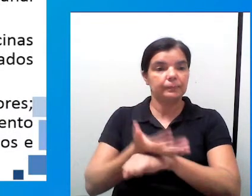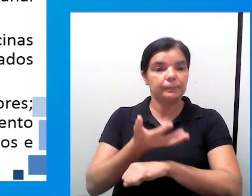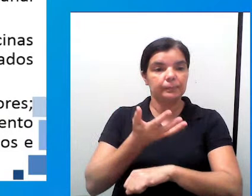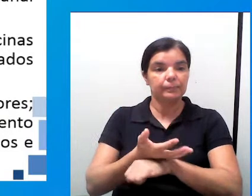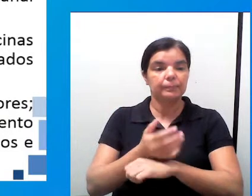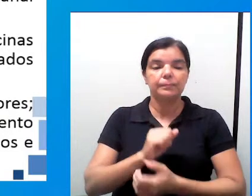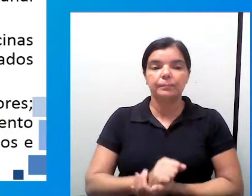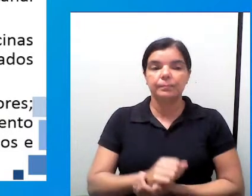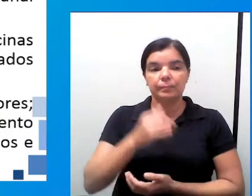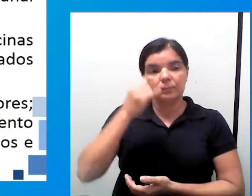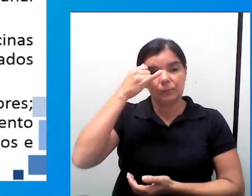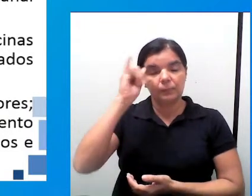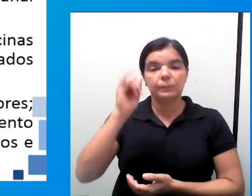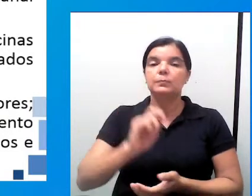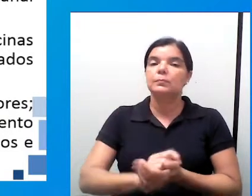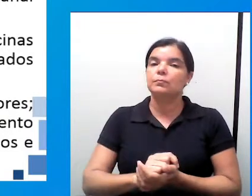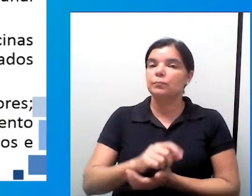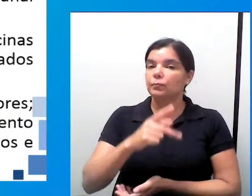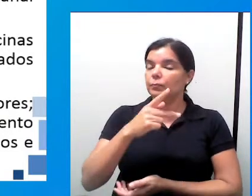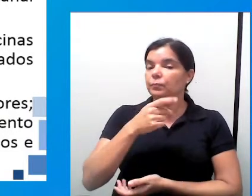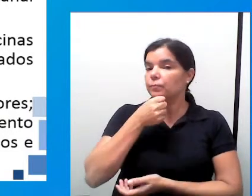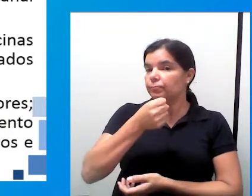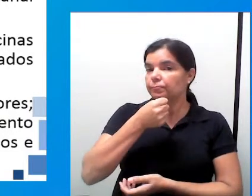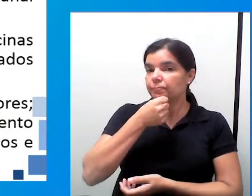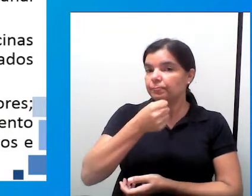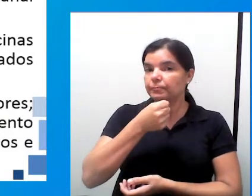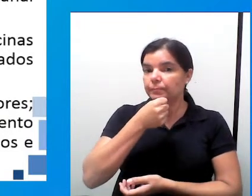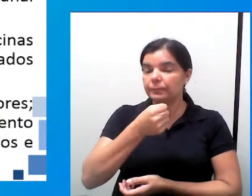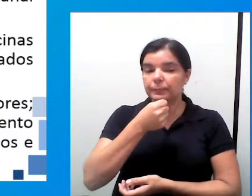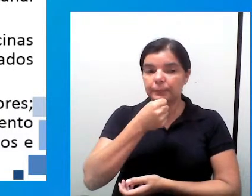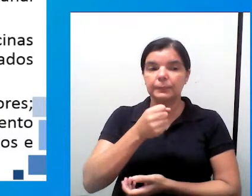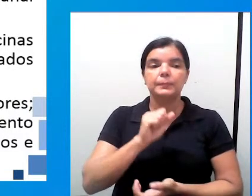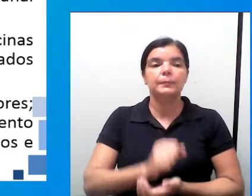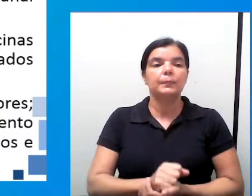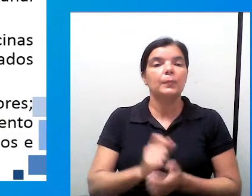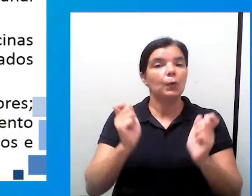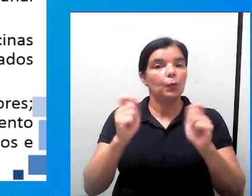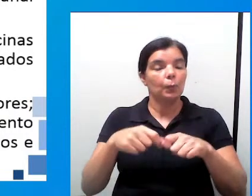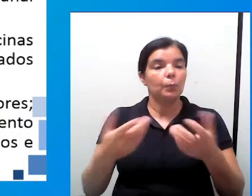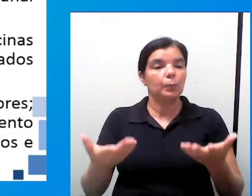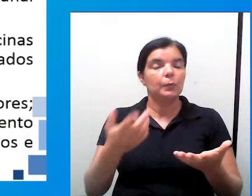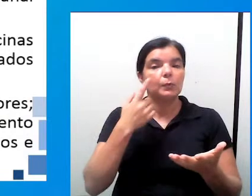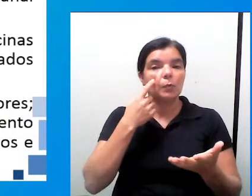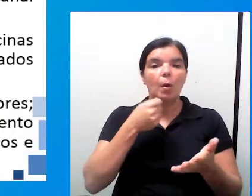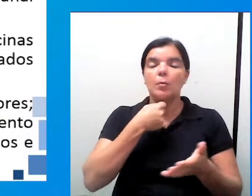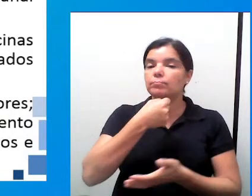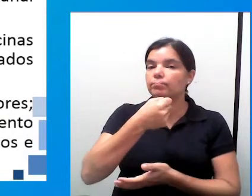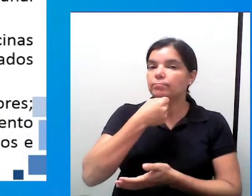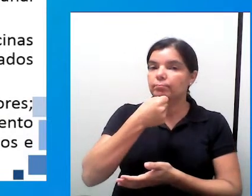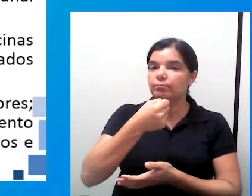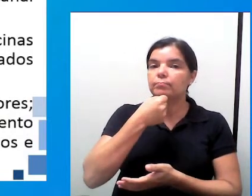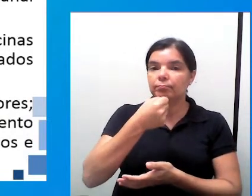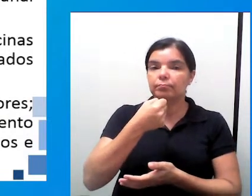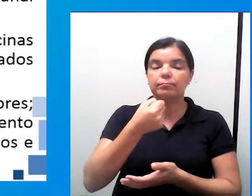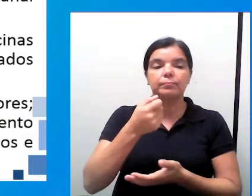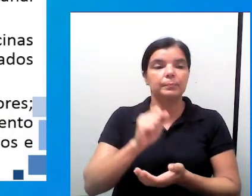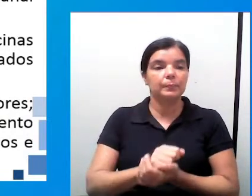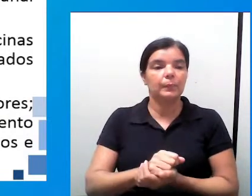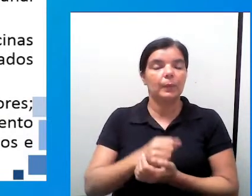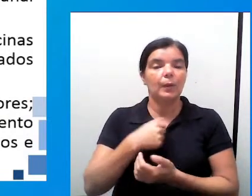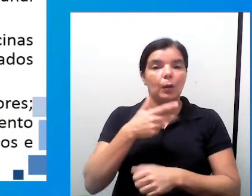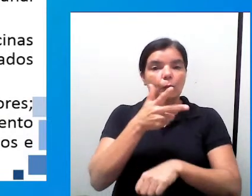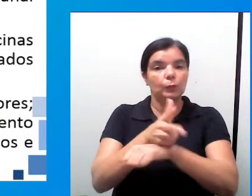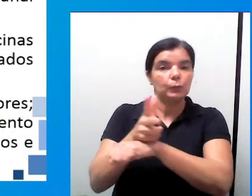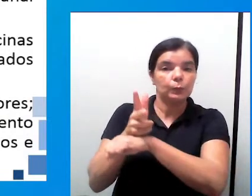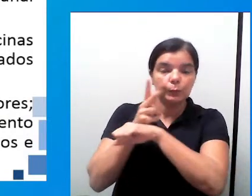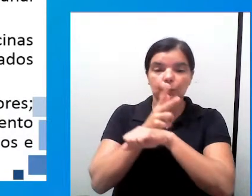criam podcast. Para quem não sabe, podcast ali é como se fosse uma entrevista, né, gravada ali somente